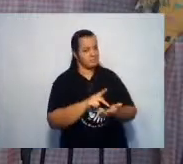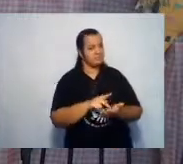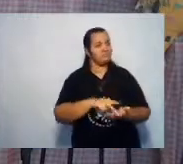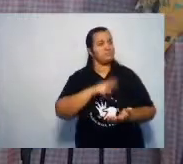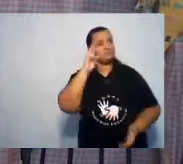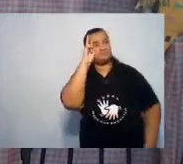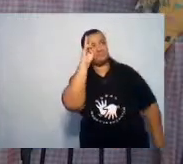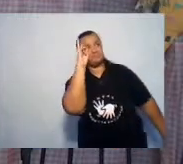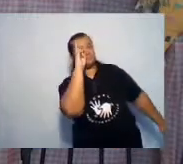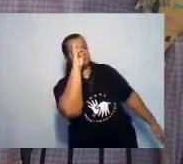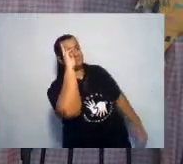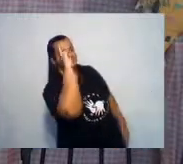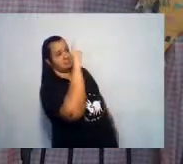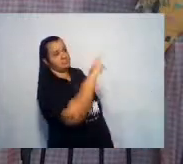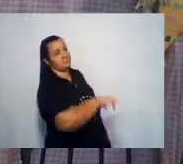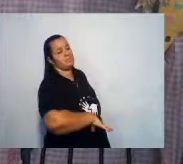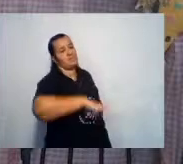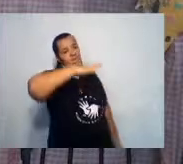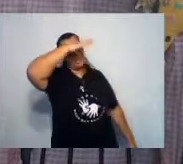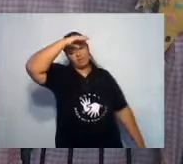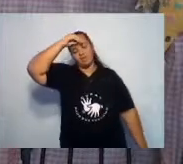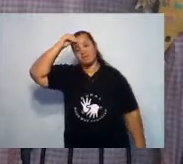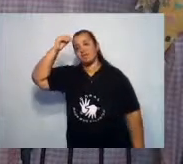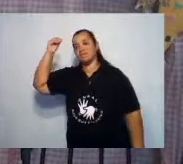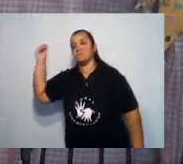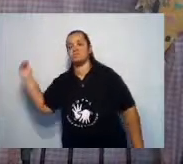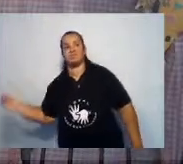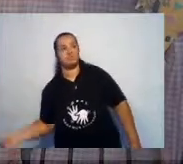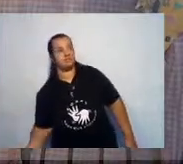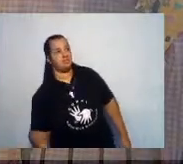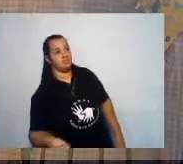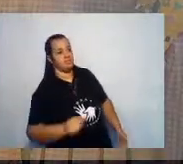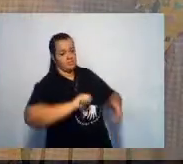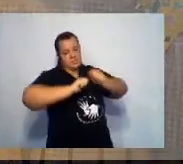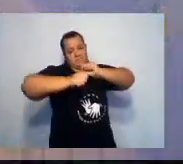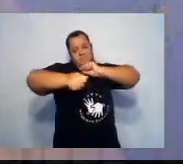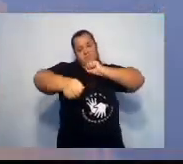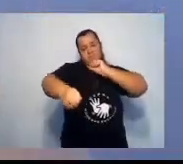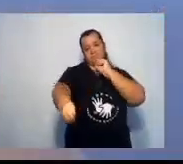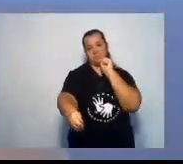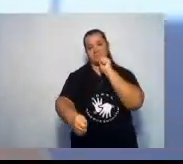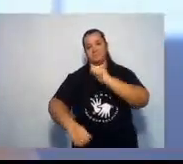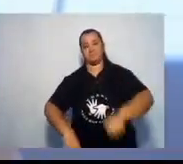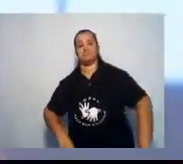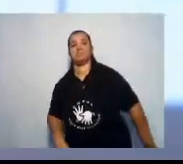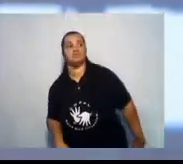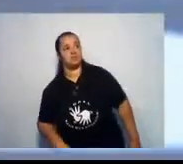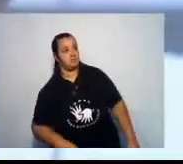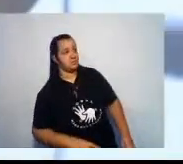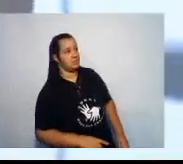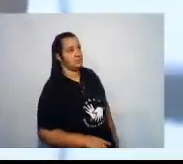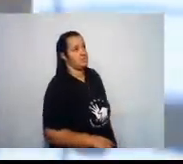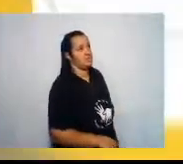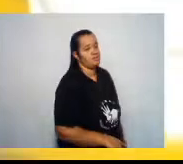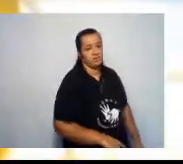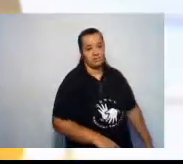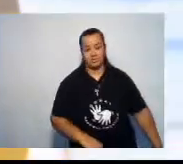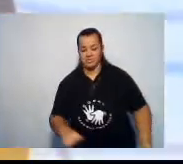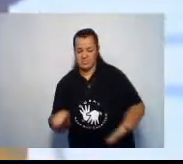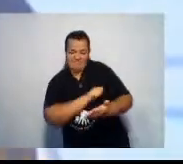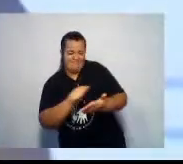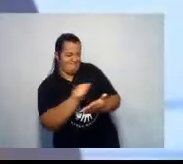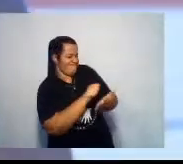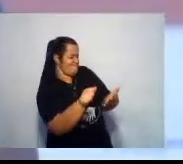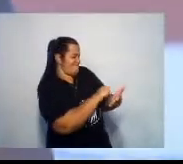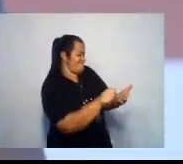ainda lembra. Quando se esquece, rasga. Não se rabisca